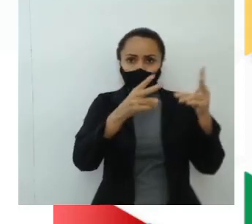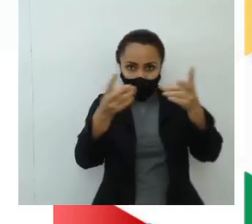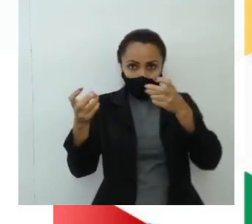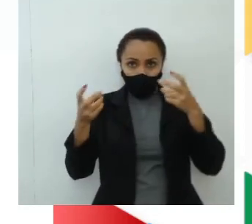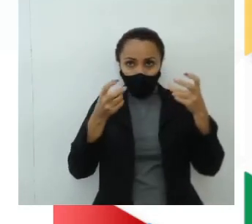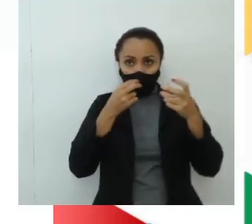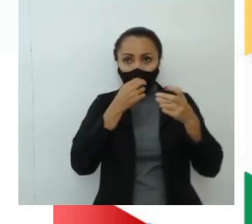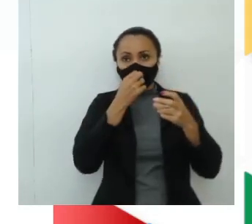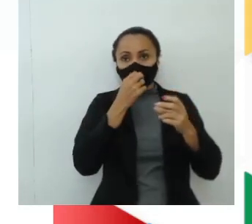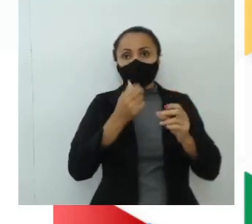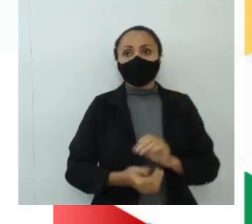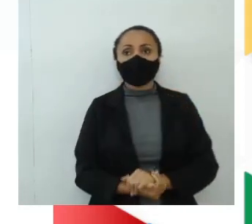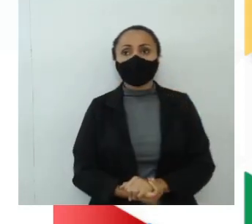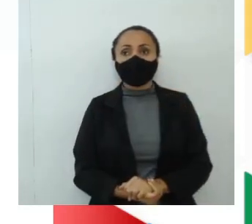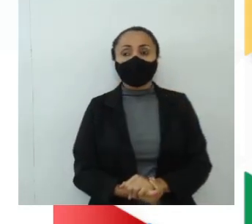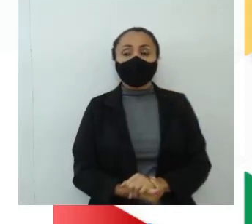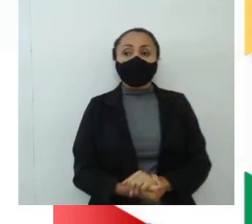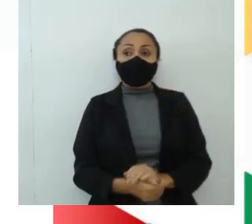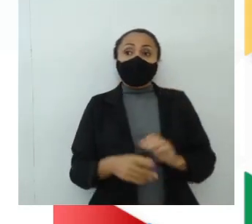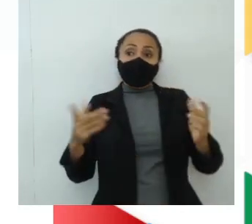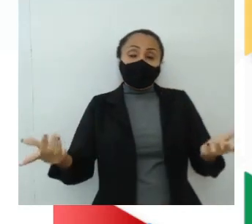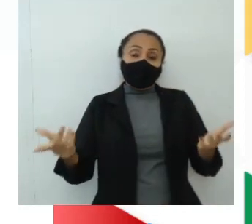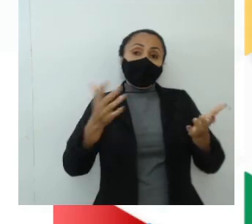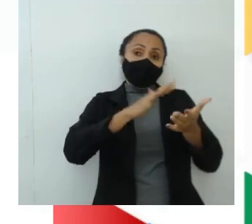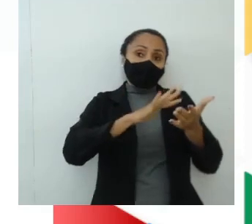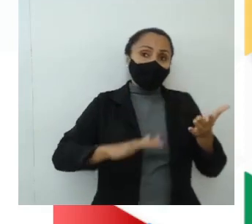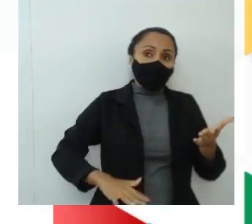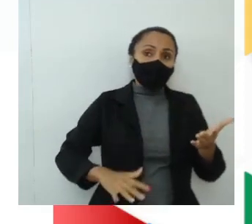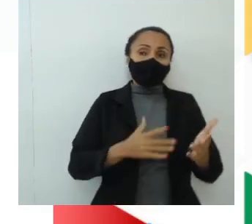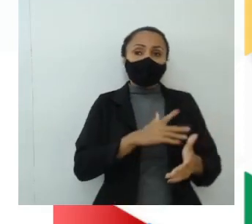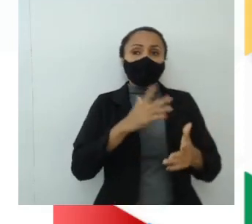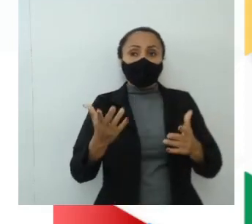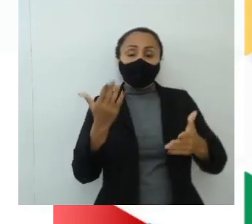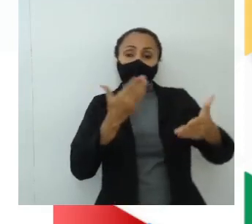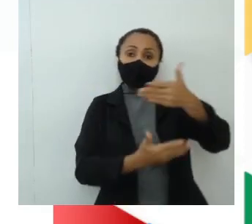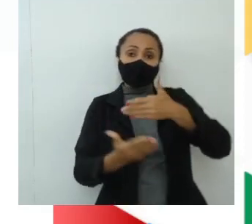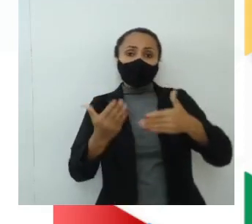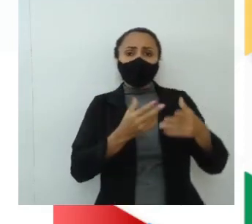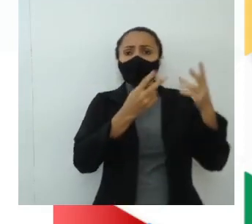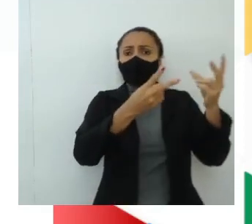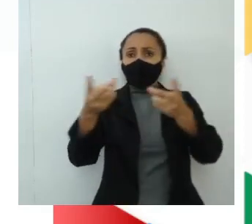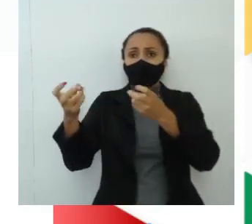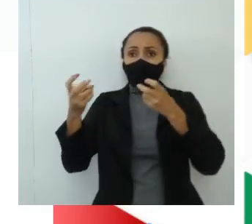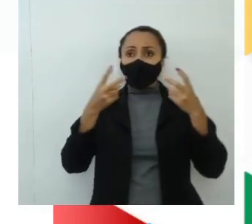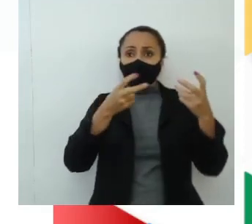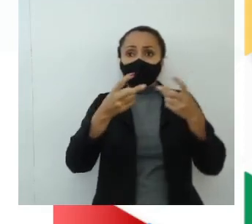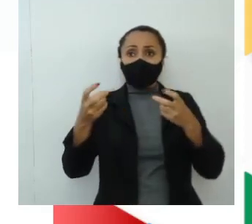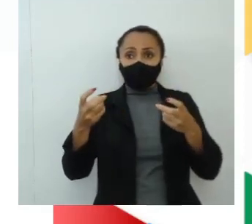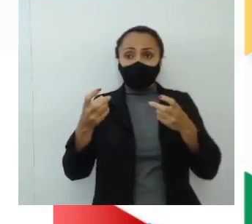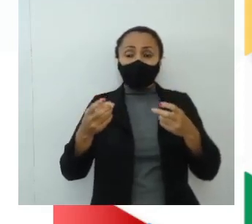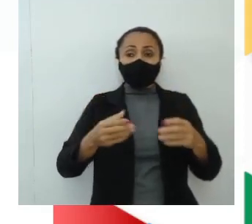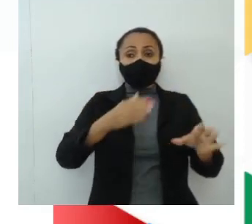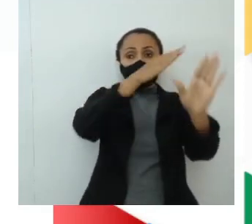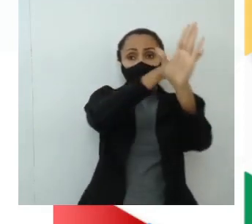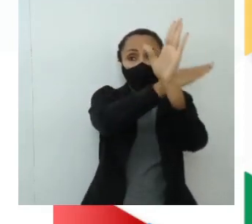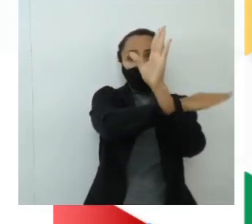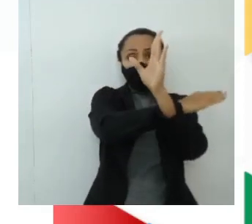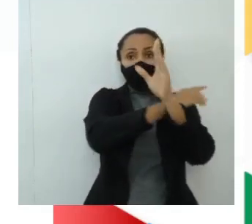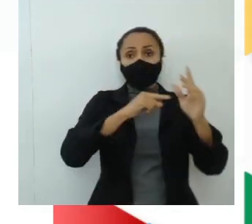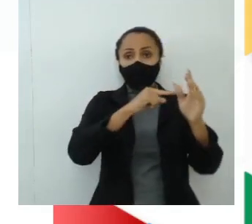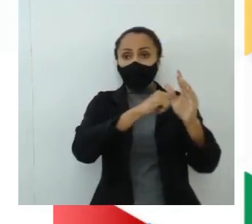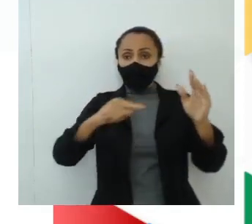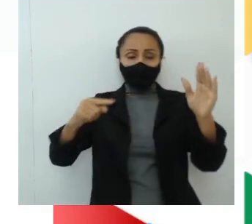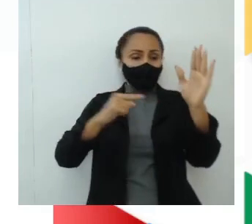vamos lá. Aí na atividade, quais relações você pode perceber entre as coordenadas dos vértices